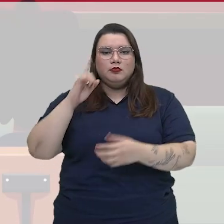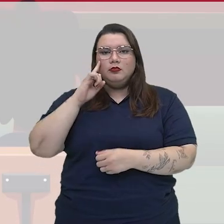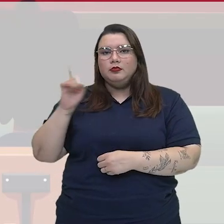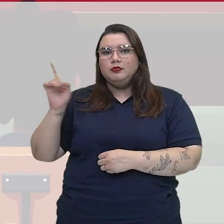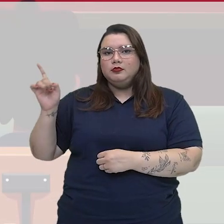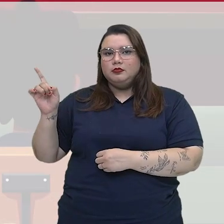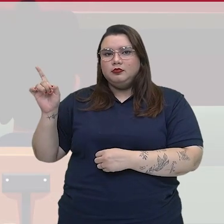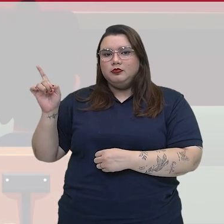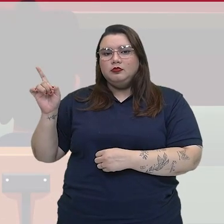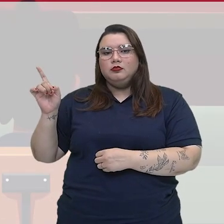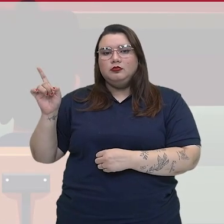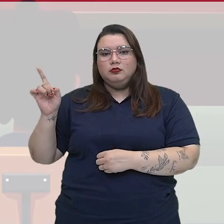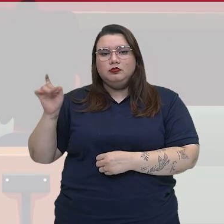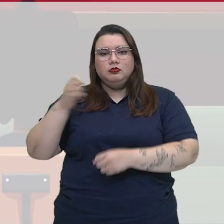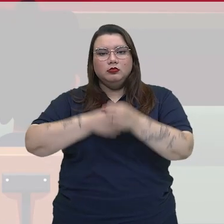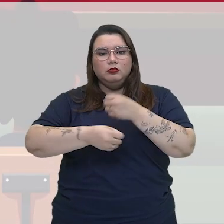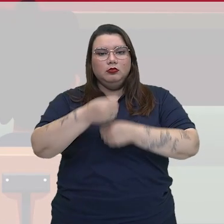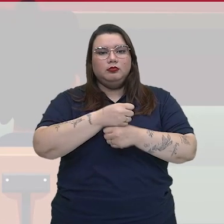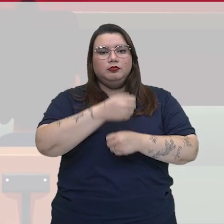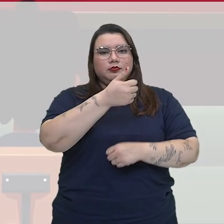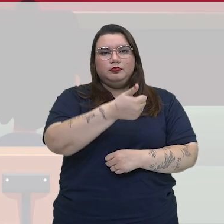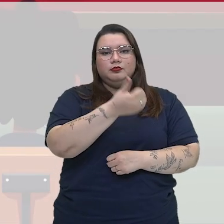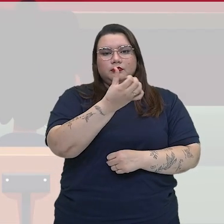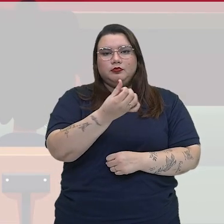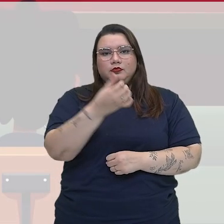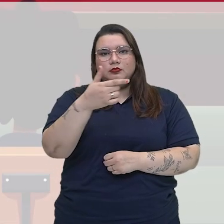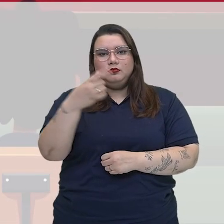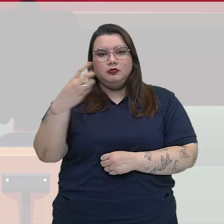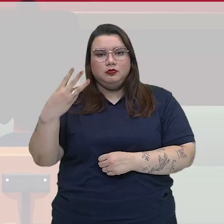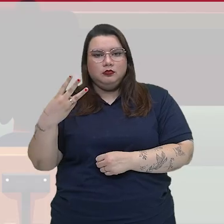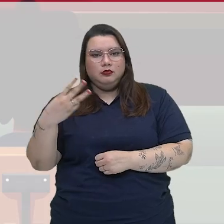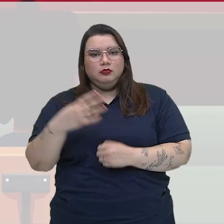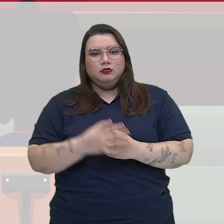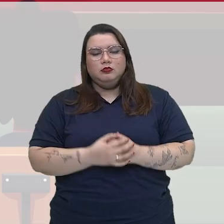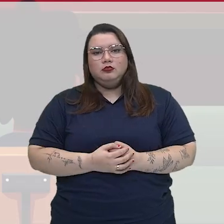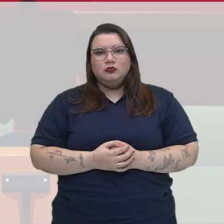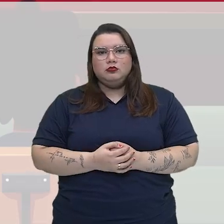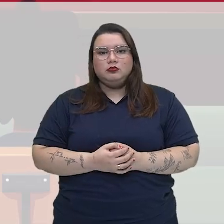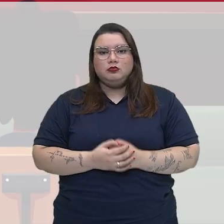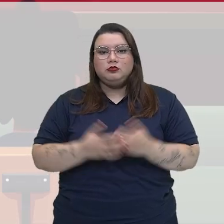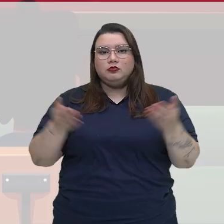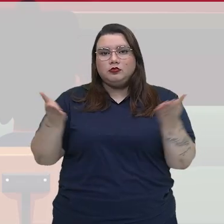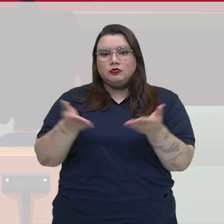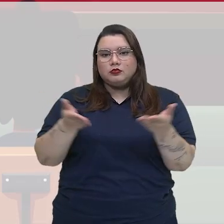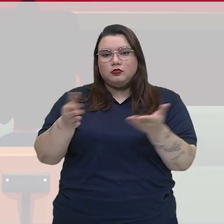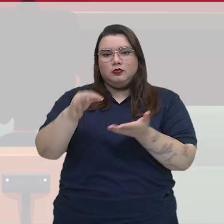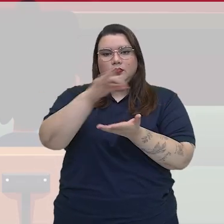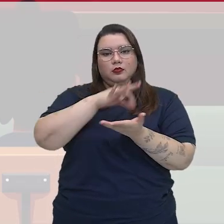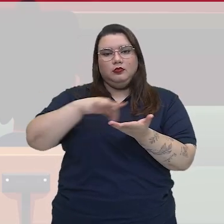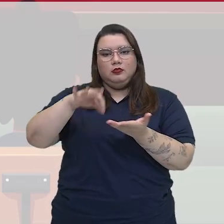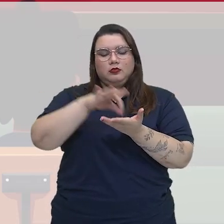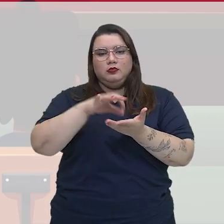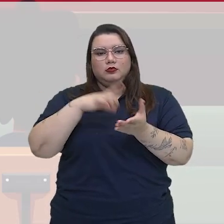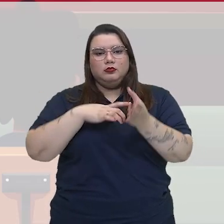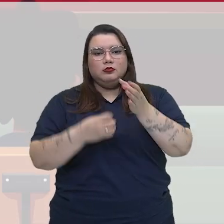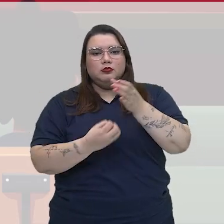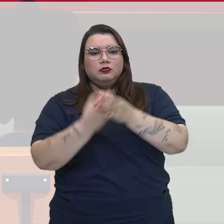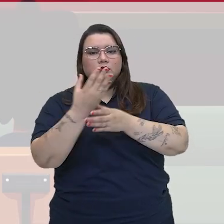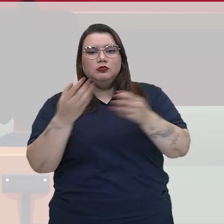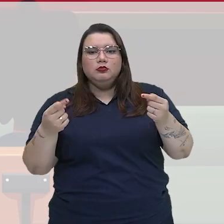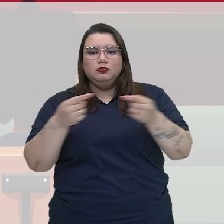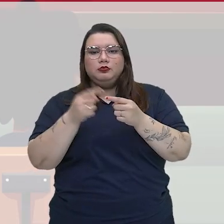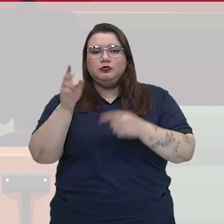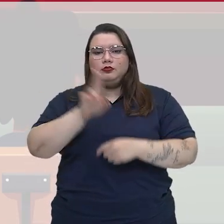de Antônio Sanches de 1623. Atualmente, os mapas são elaborados mediante